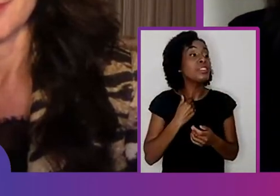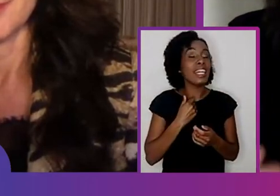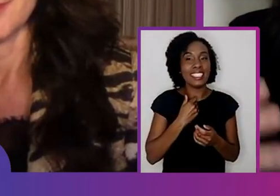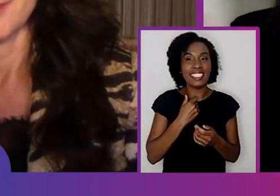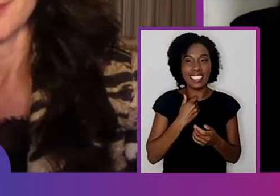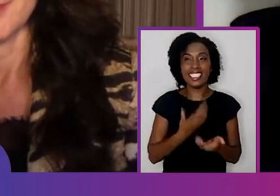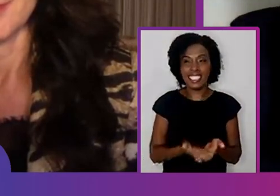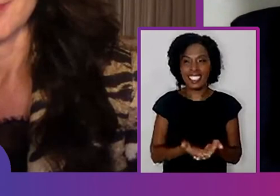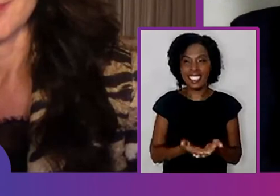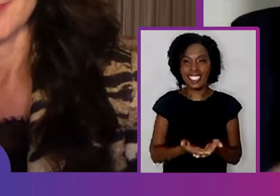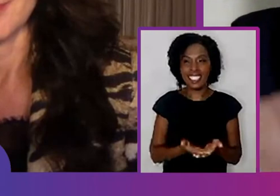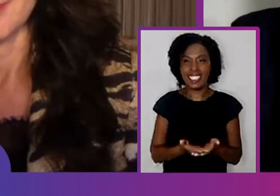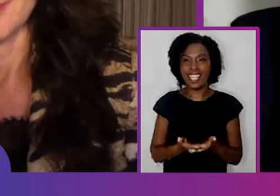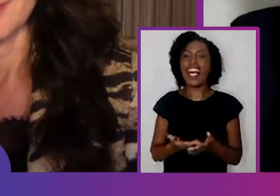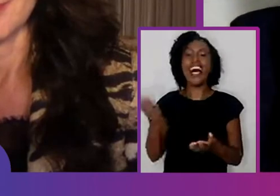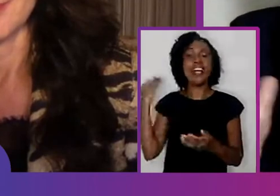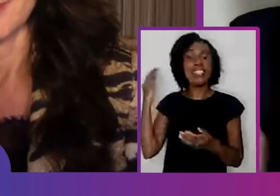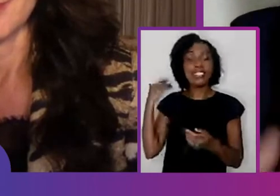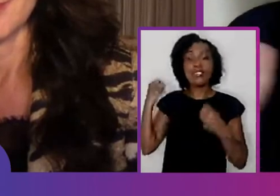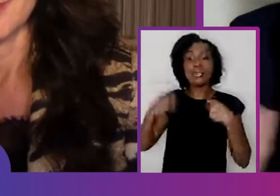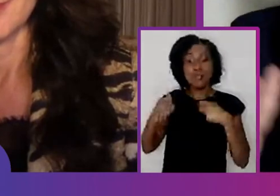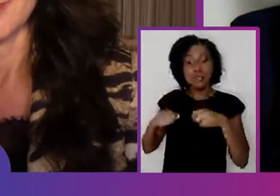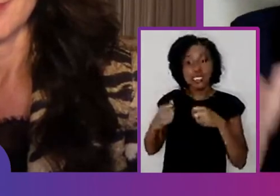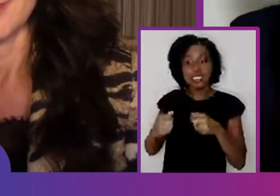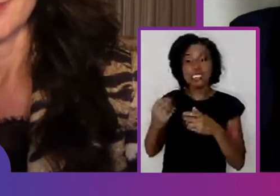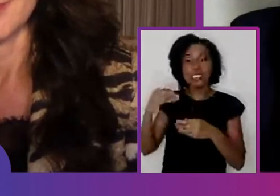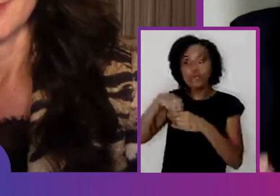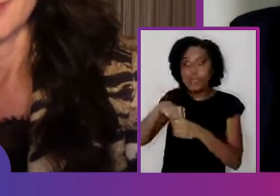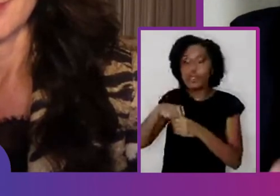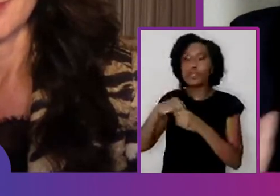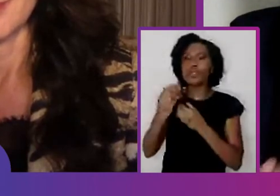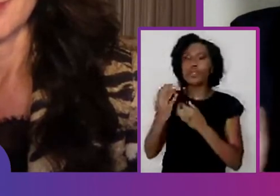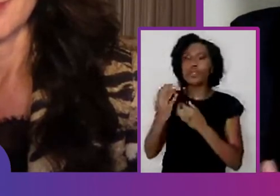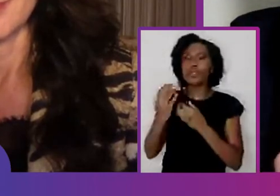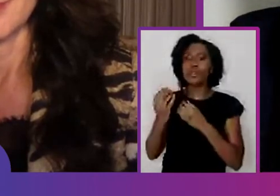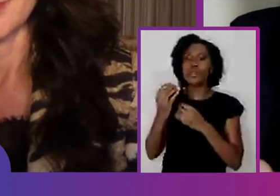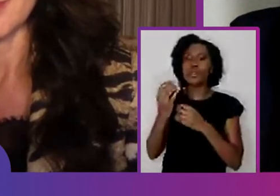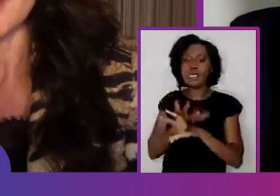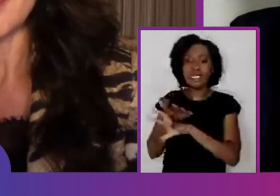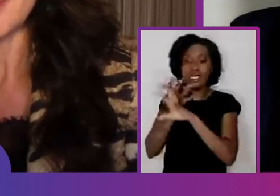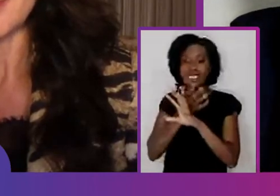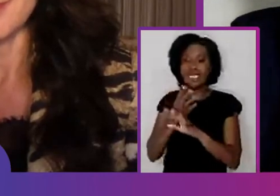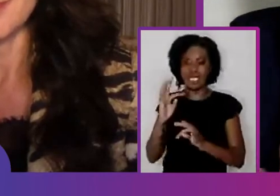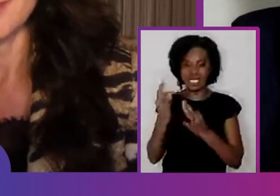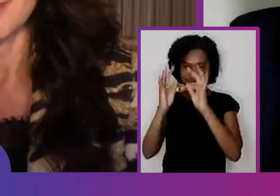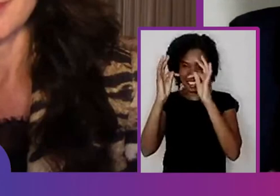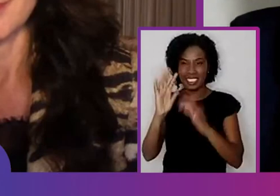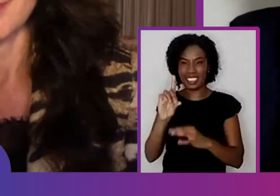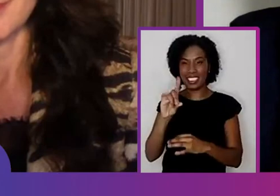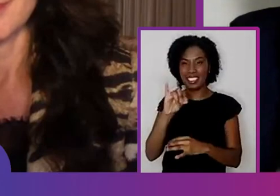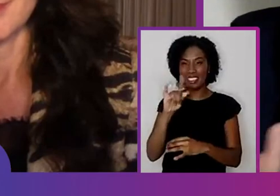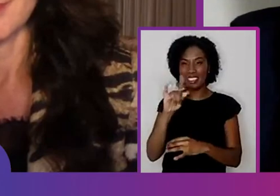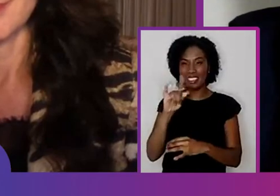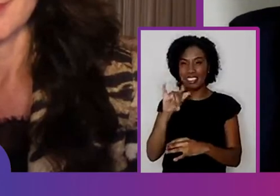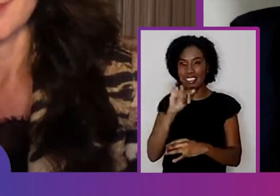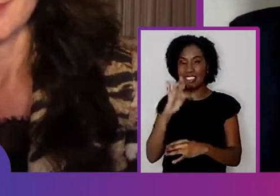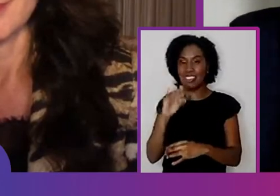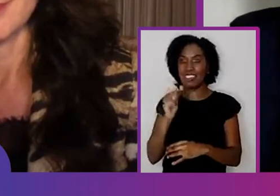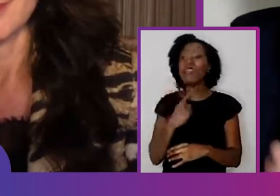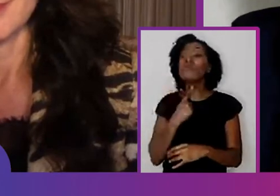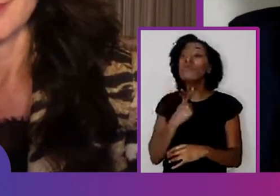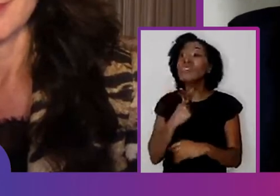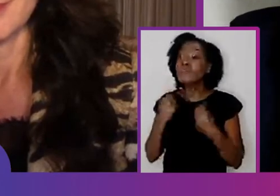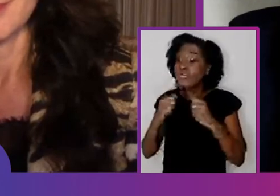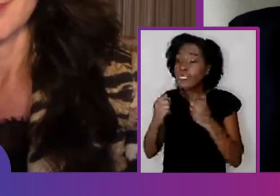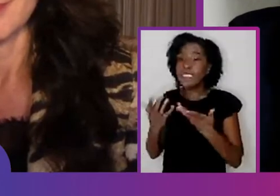precisava do mundo virtual por causa do excesso de conteúdo que a gente gosta, né? A gente tem sede de conteúdo, de